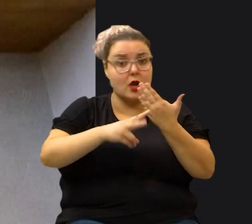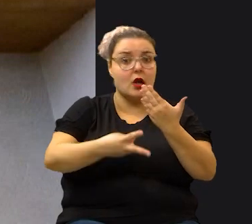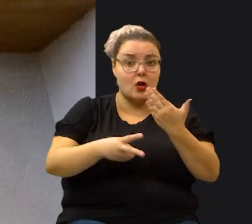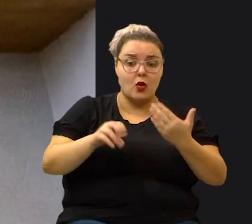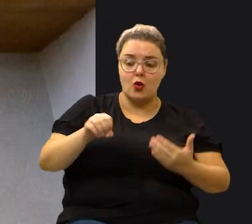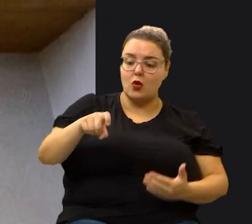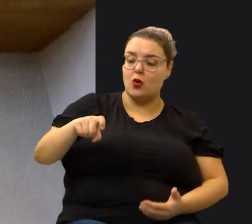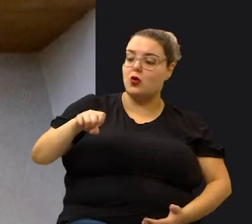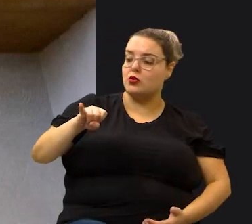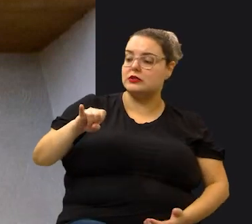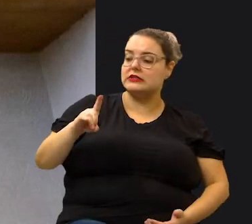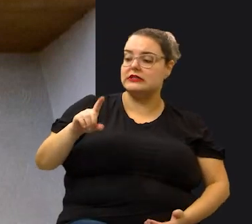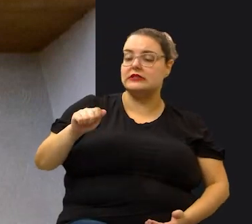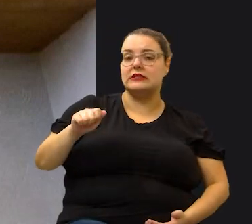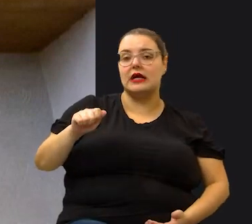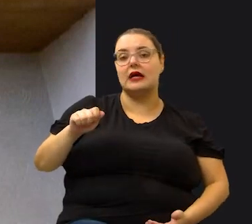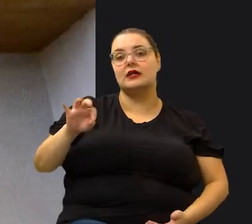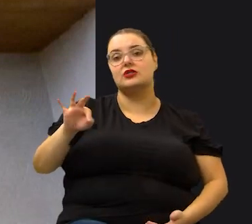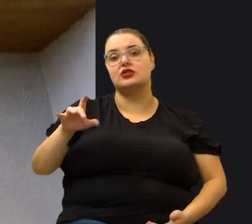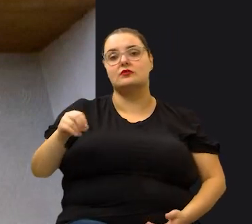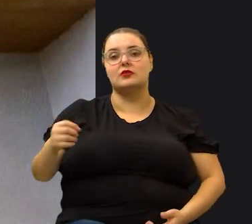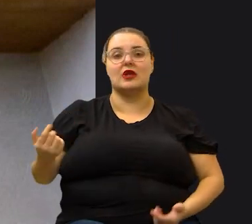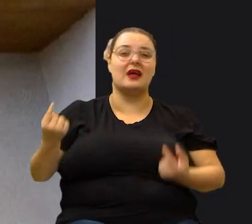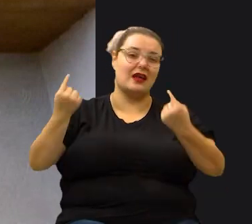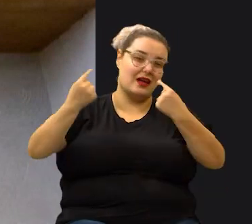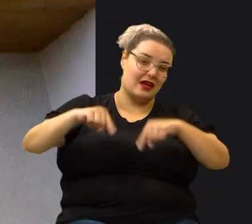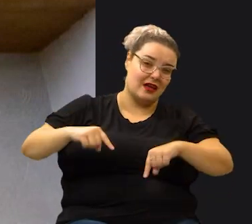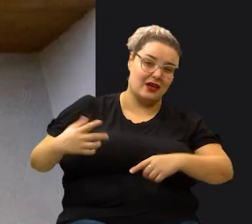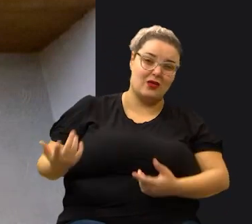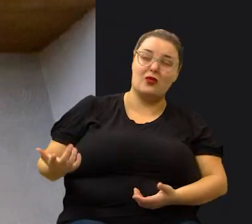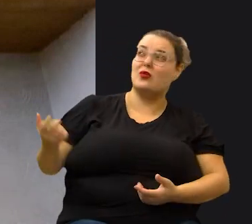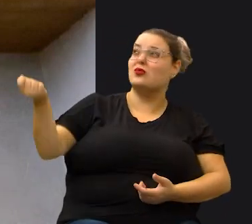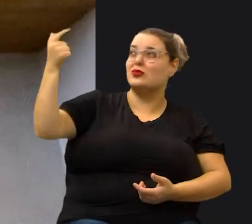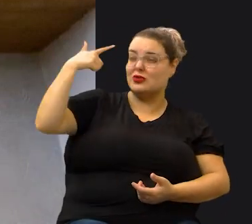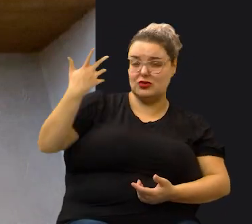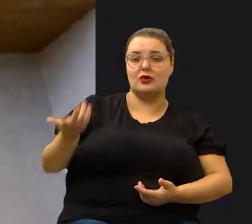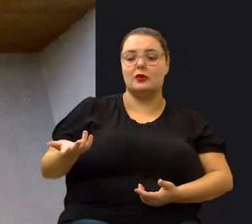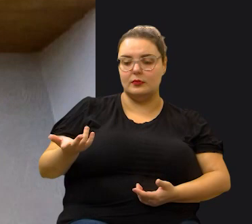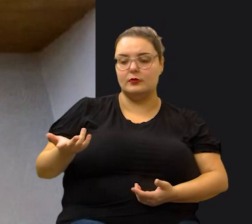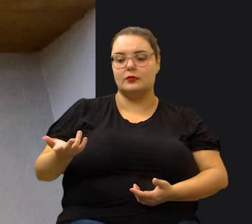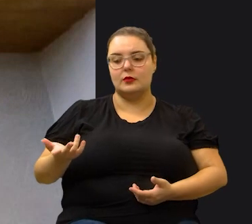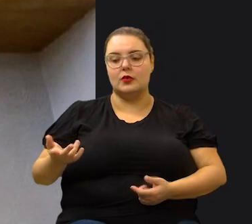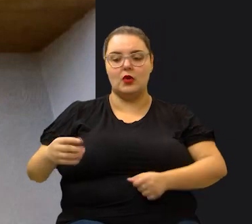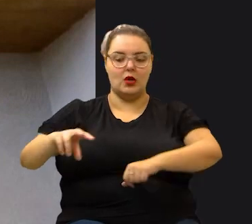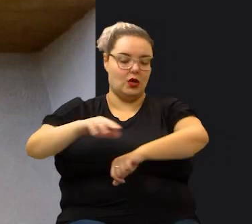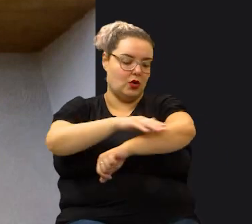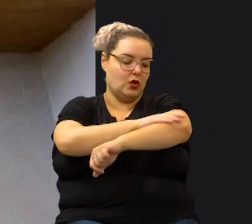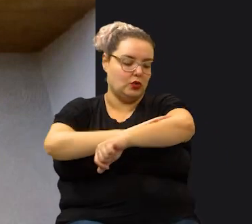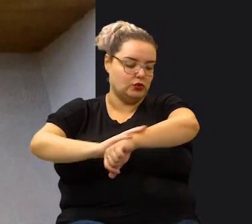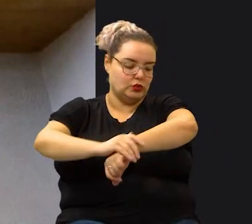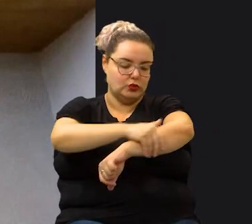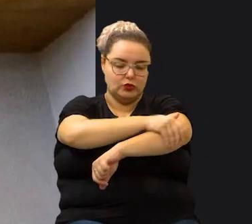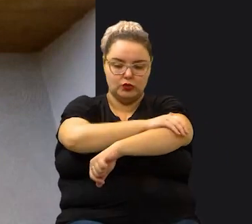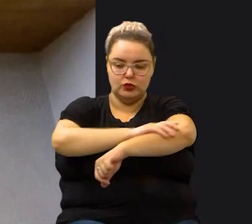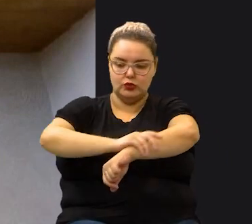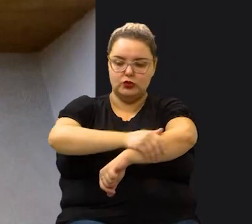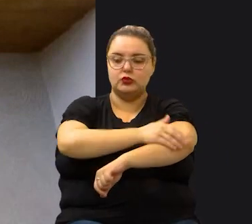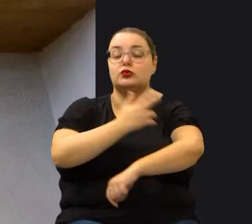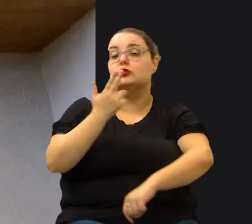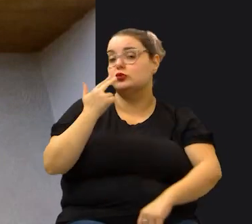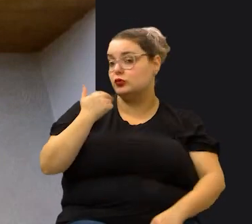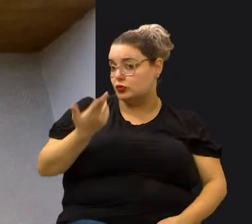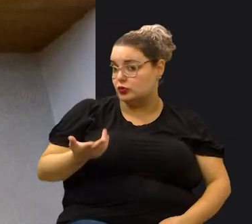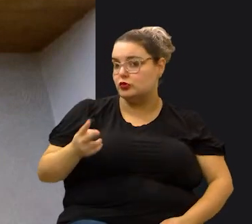efeito oxidativo, o efeito danoso do sol na pele. Hoje a gente usa vitamina C, que na verdade são de origem